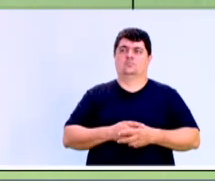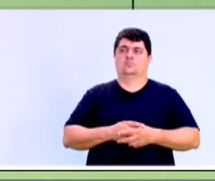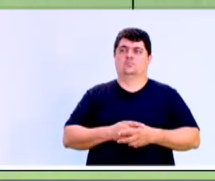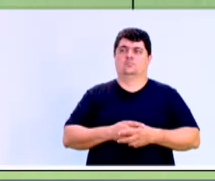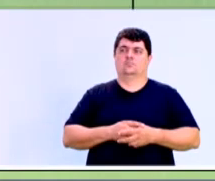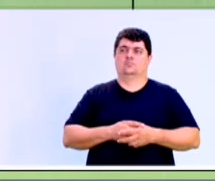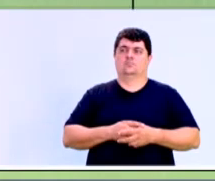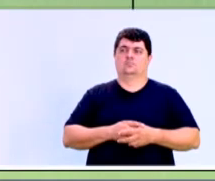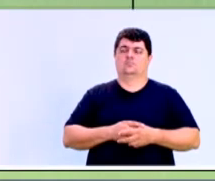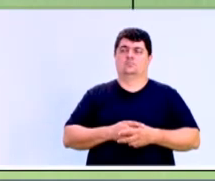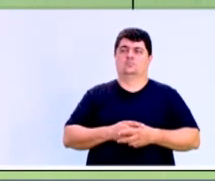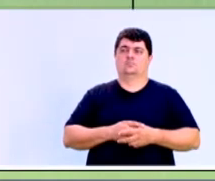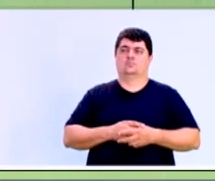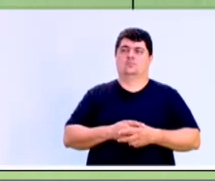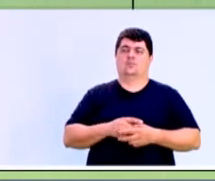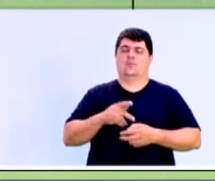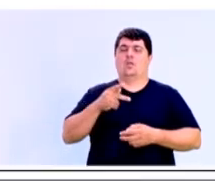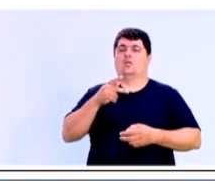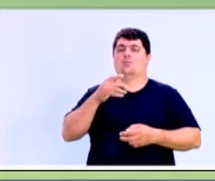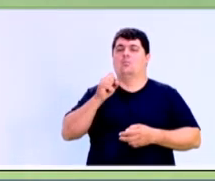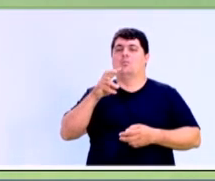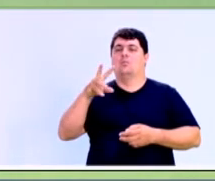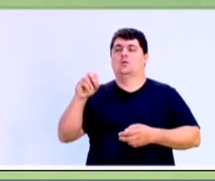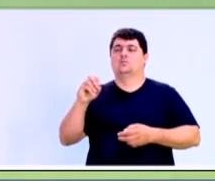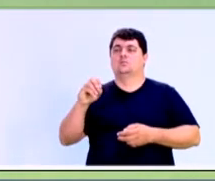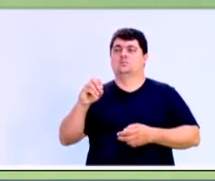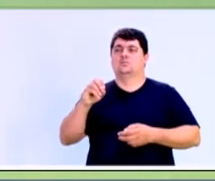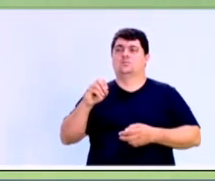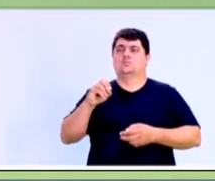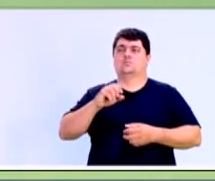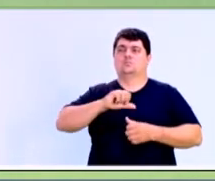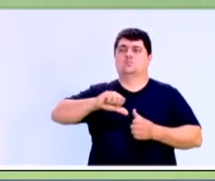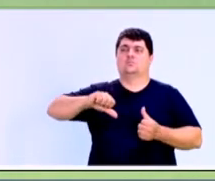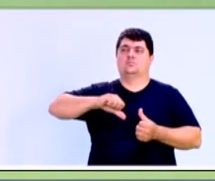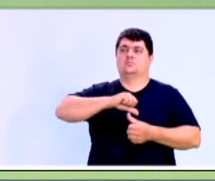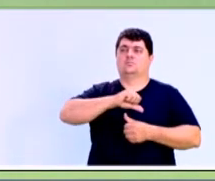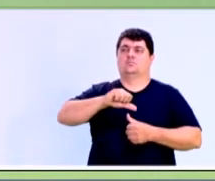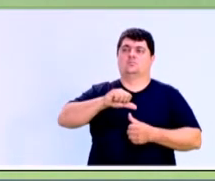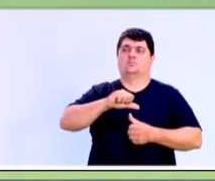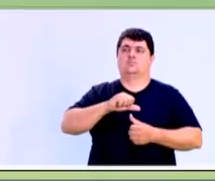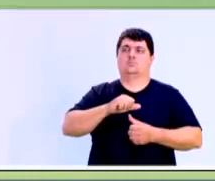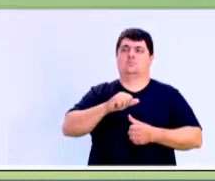E o meu passivo circulante operacional é